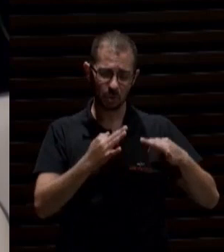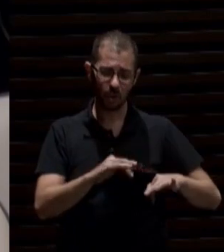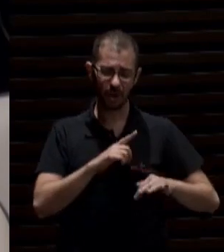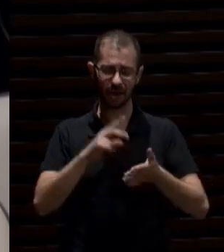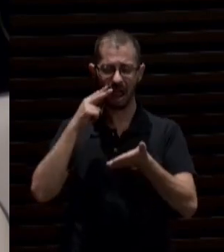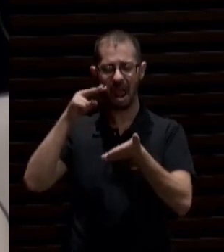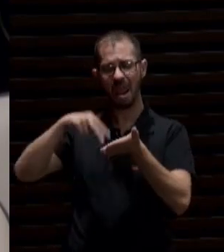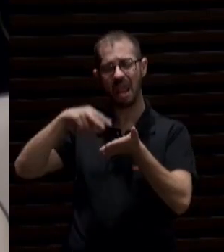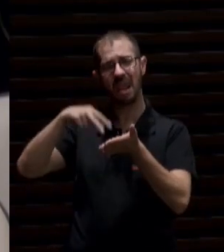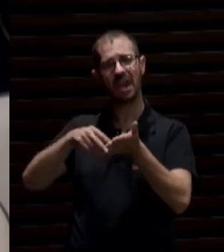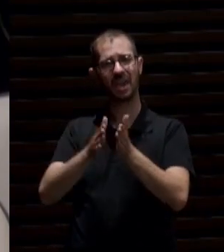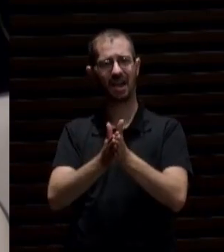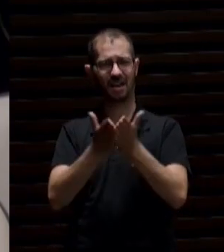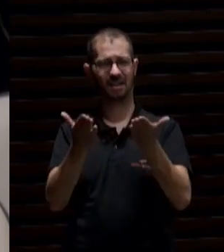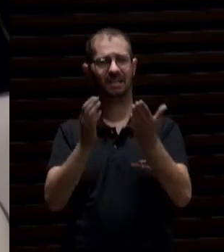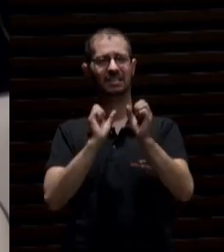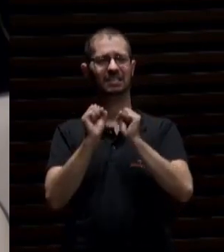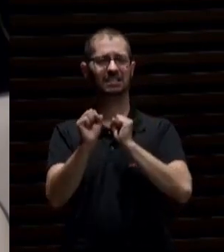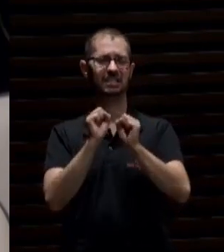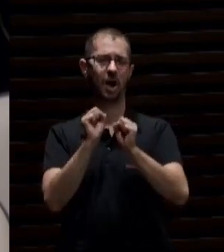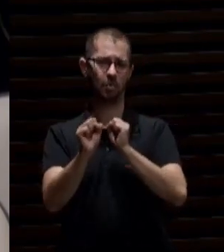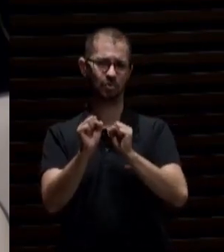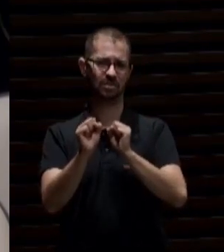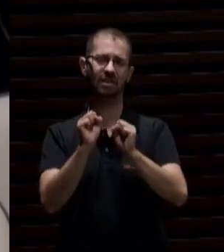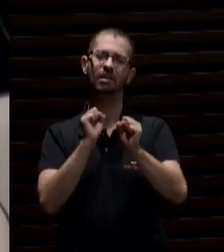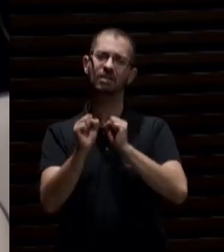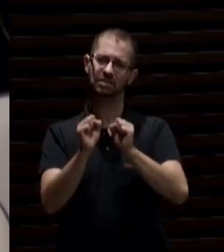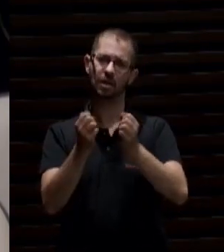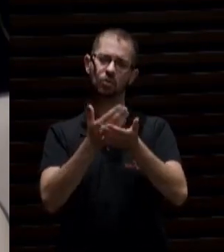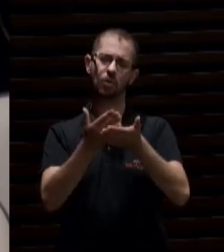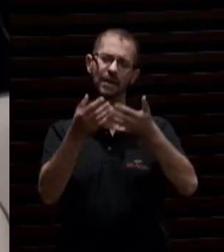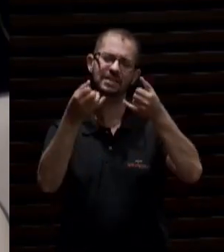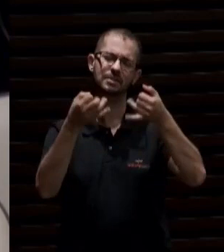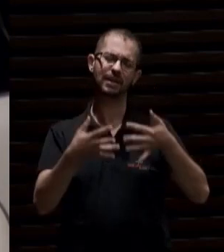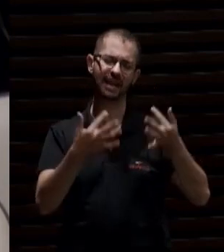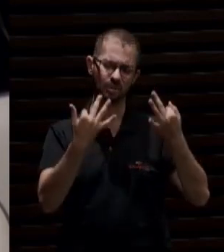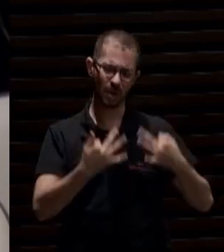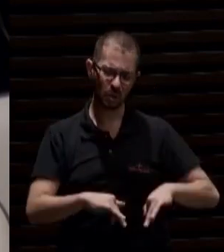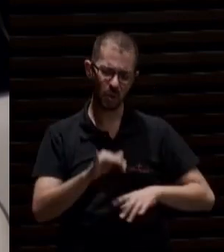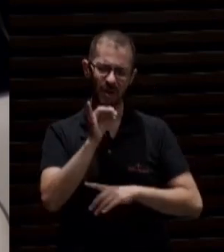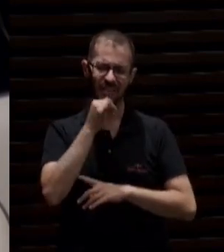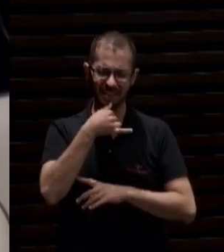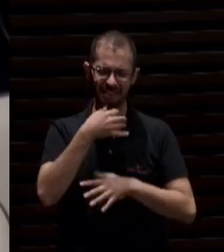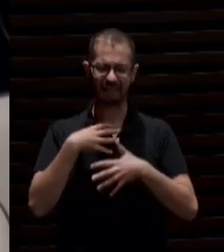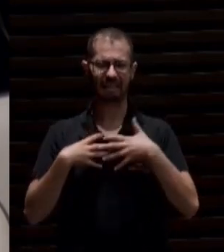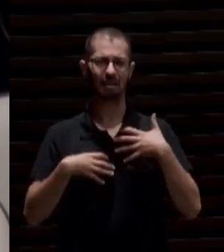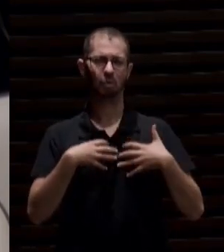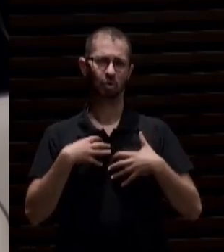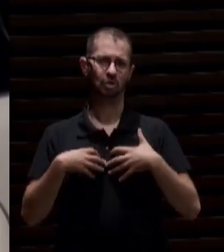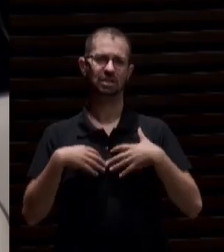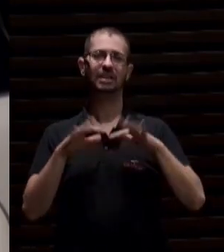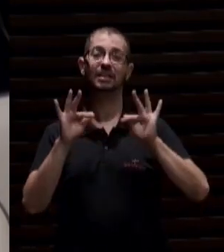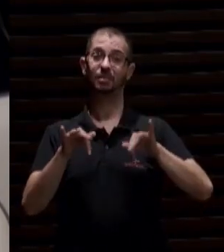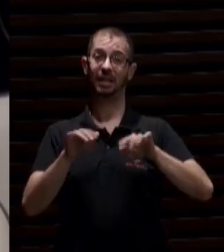Leiam os Salmos. Lá, o salmista ele começa a descrever da sua dor, da sua tristeza e angústia, e ele termina: mas